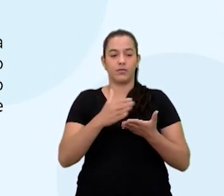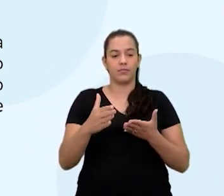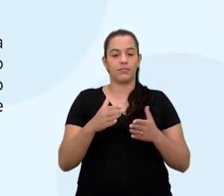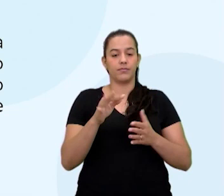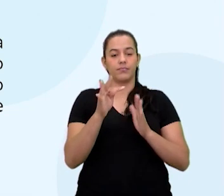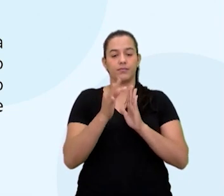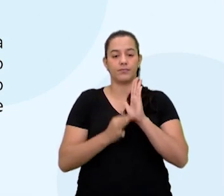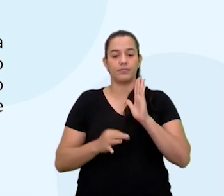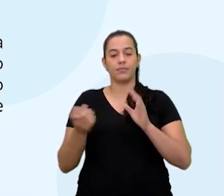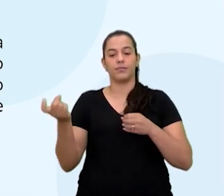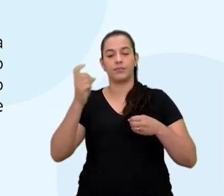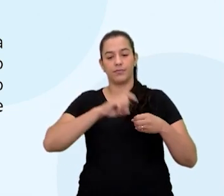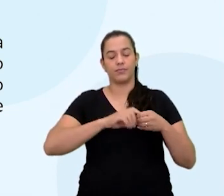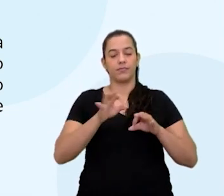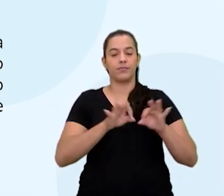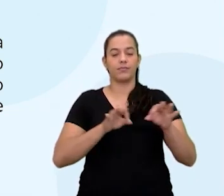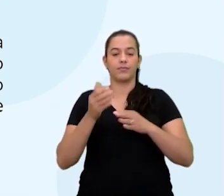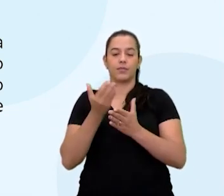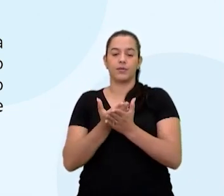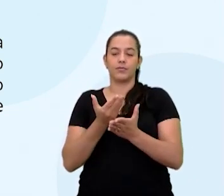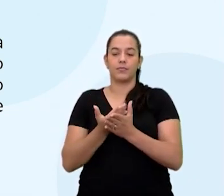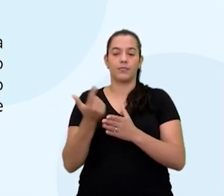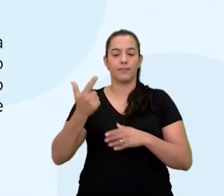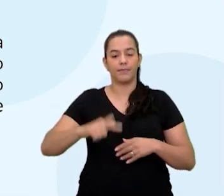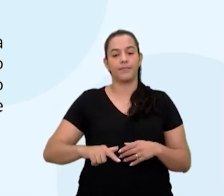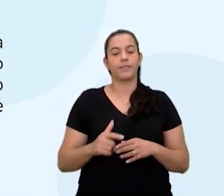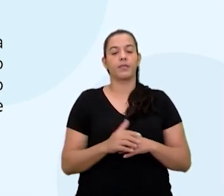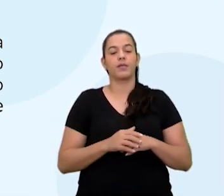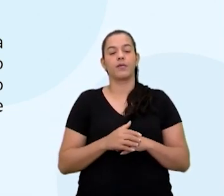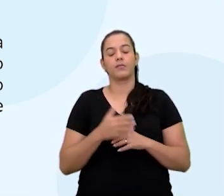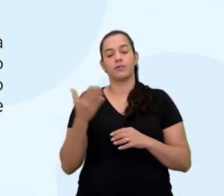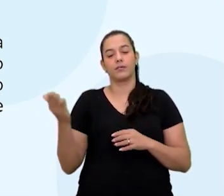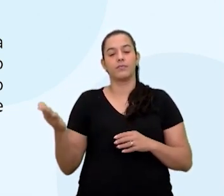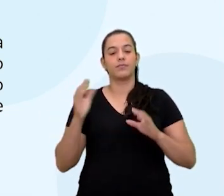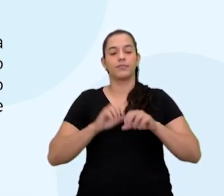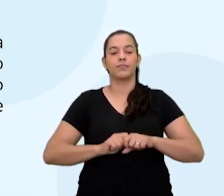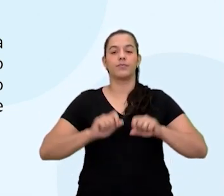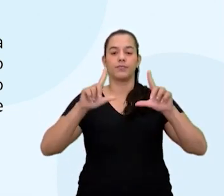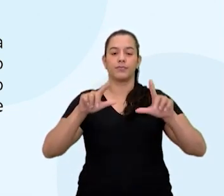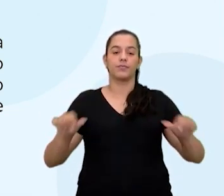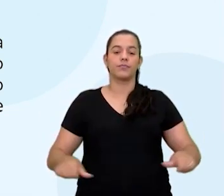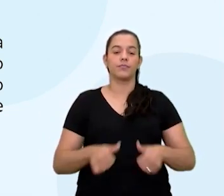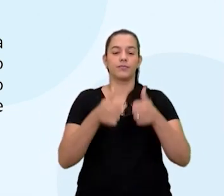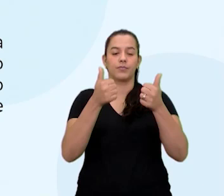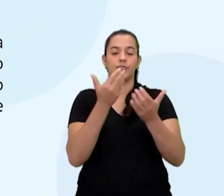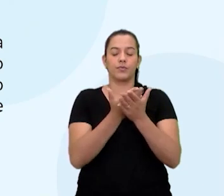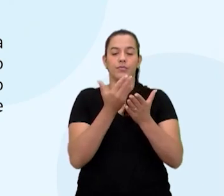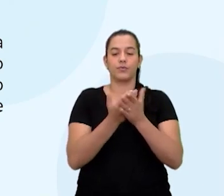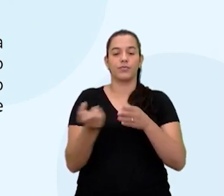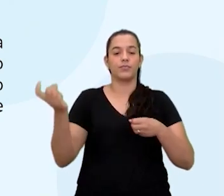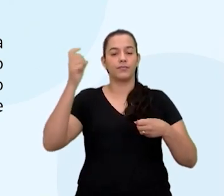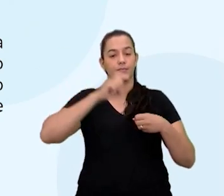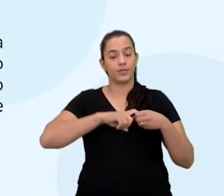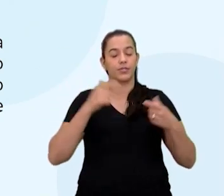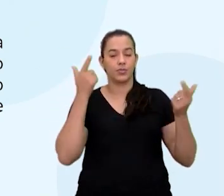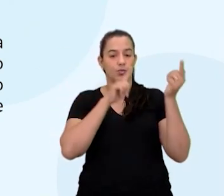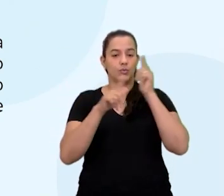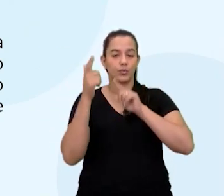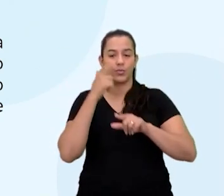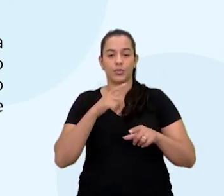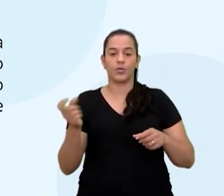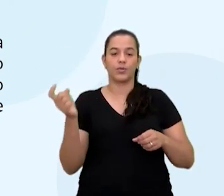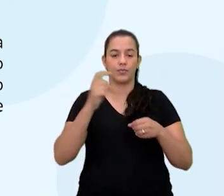texto, planeja voltar a estudar. O programa foi um incentivo para retornar aos estudos. Se tudo der certo, vou